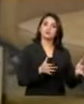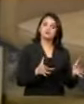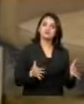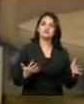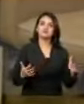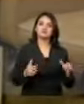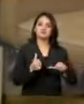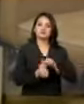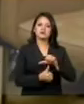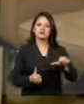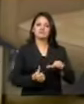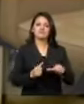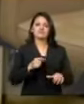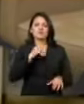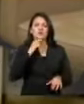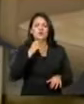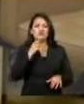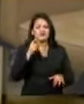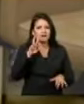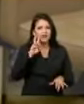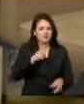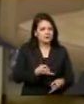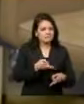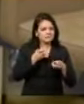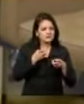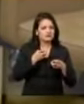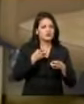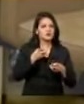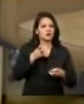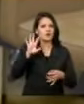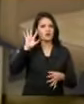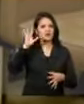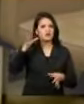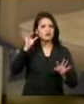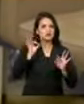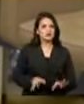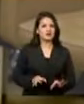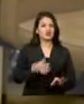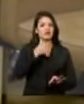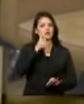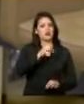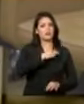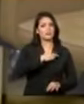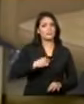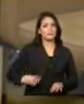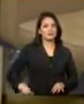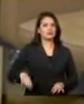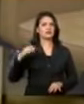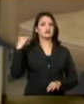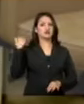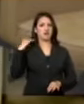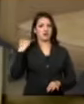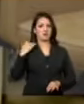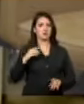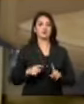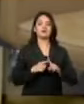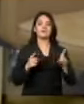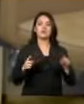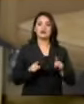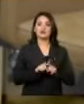conseguimos localizar uma decisão específica da ministra Carmen Lúcia, mas também Sua Excelência, em obiter dictum, no